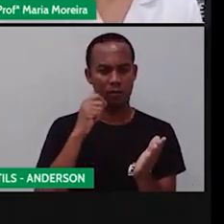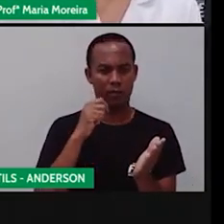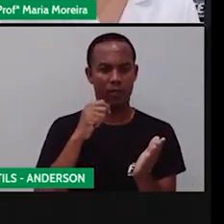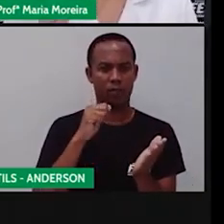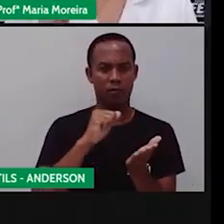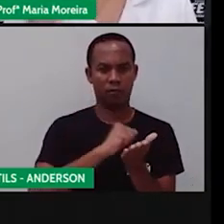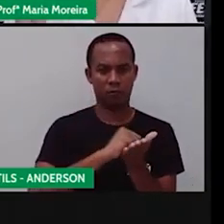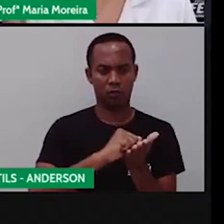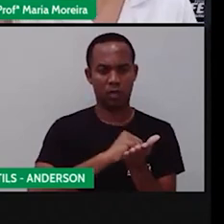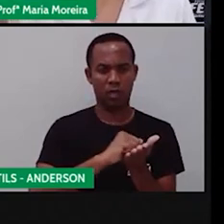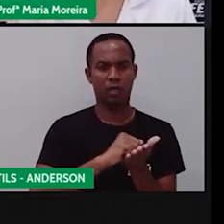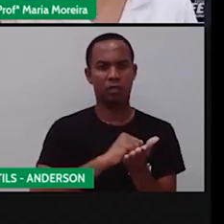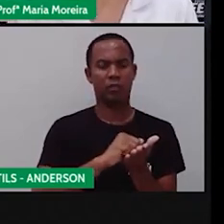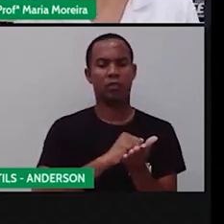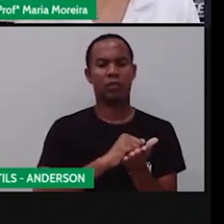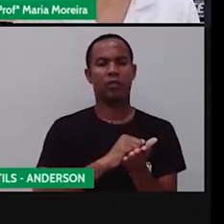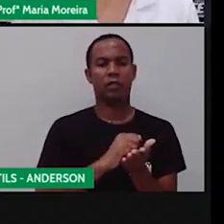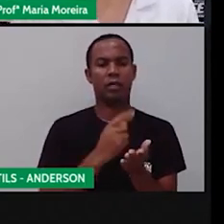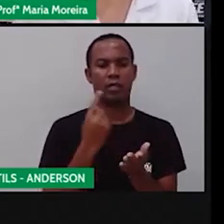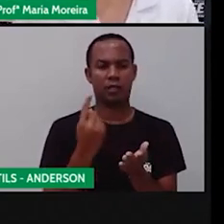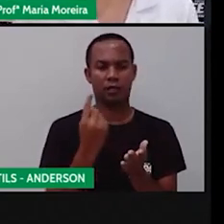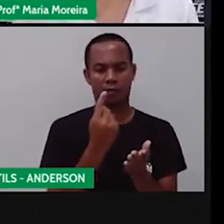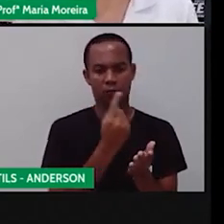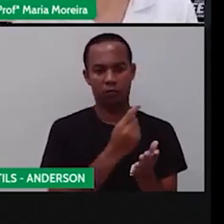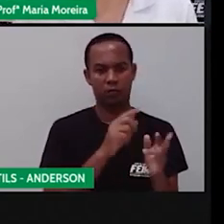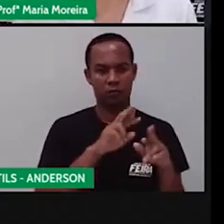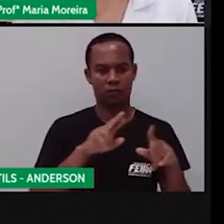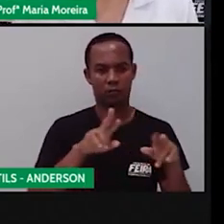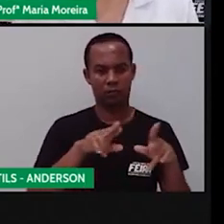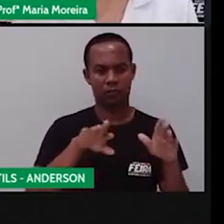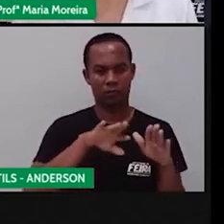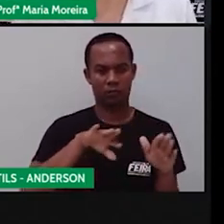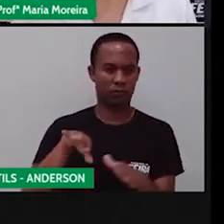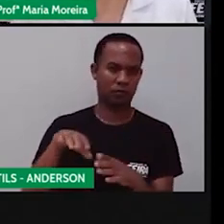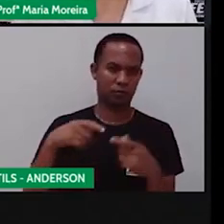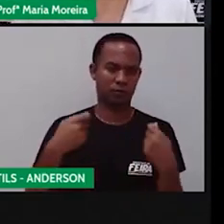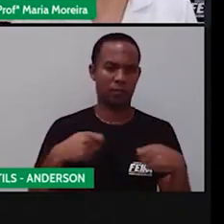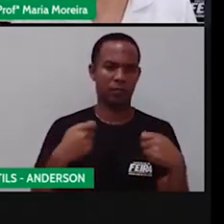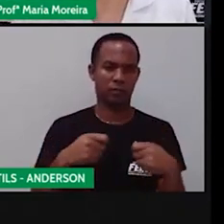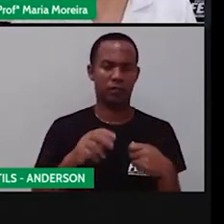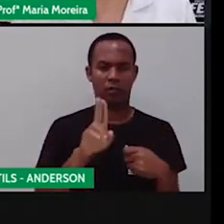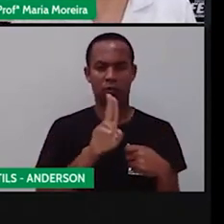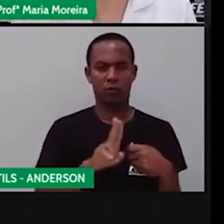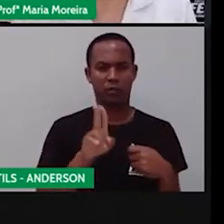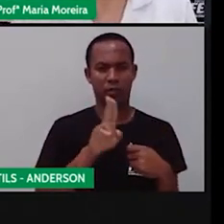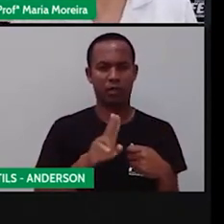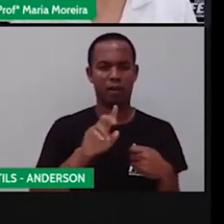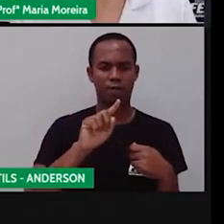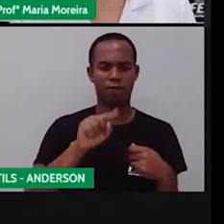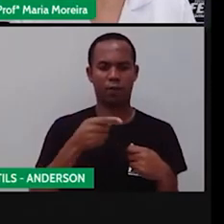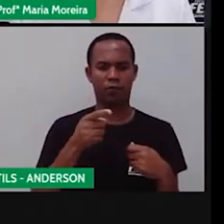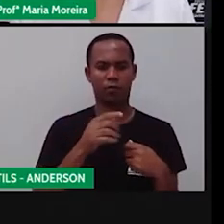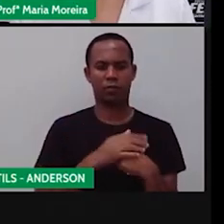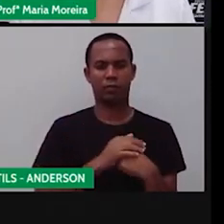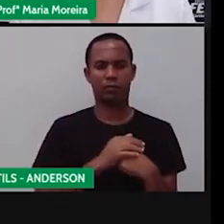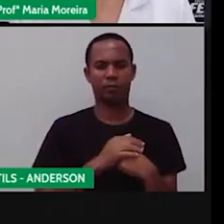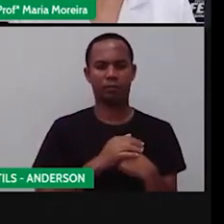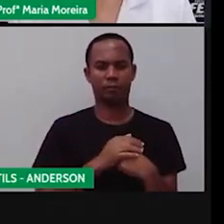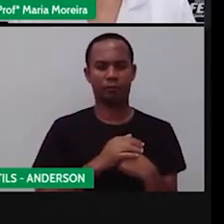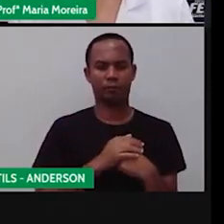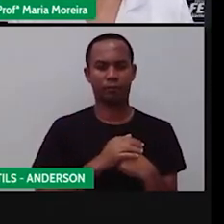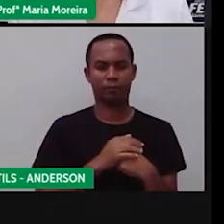agenda. Então, para separar cada uma dessas coisas que eu vou precisar, eu utilizei a vírgula. No